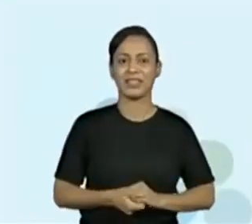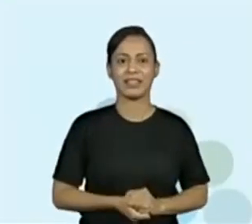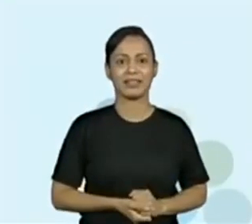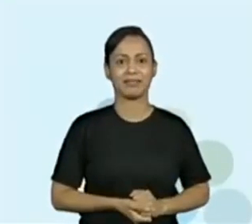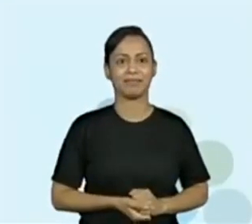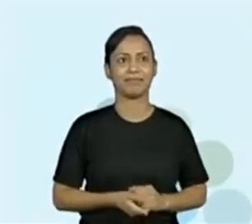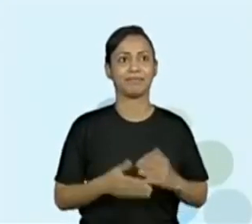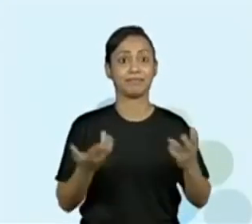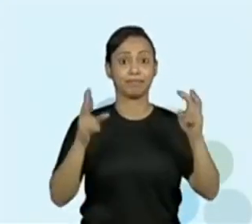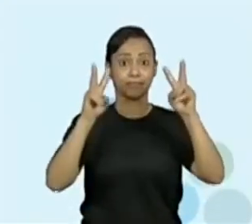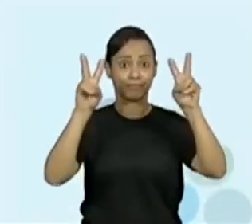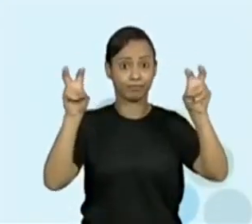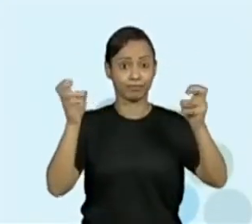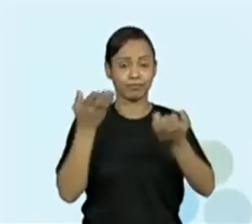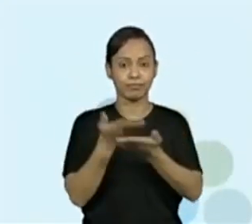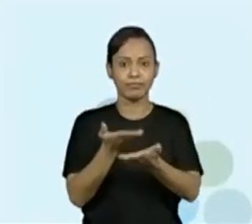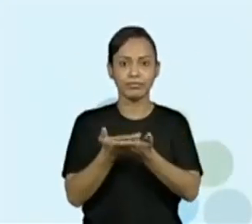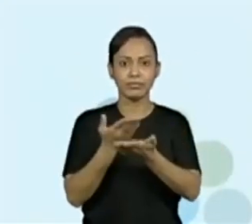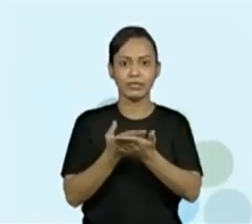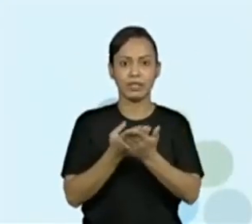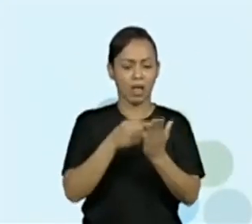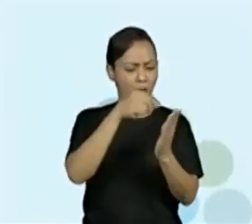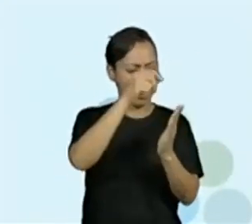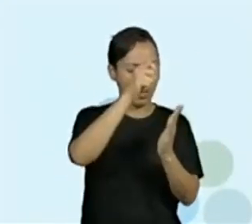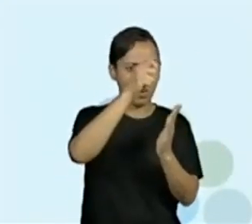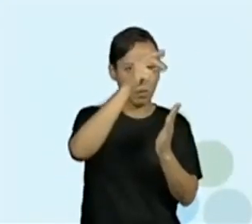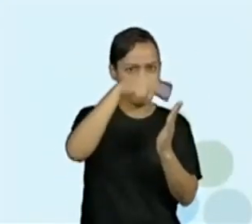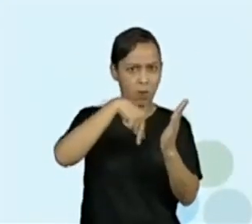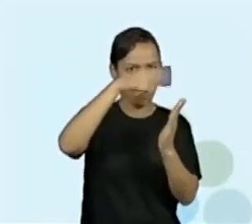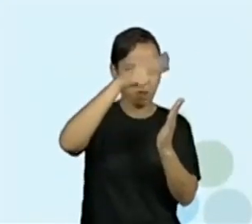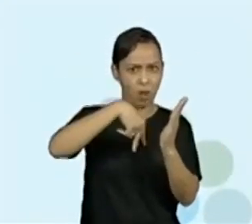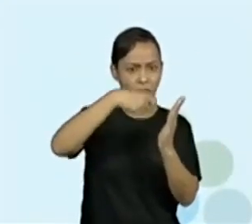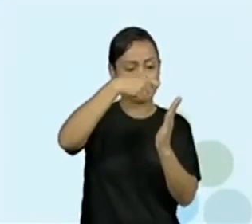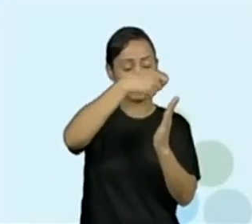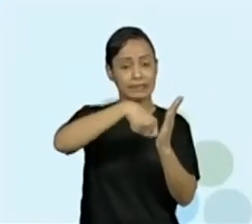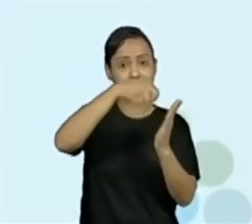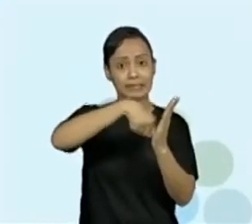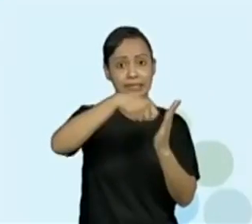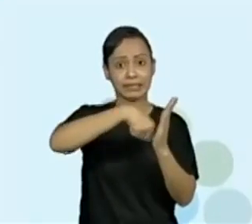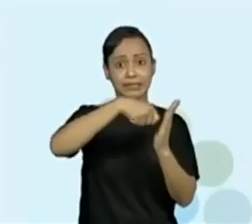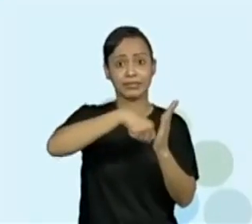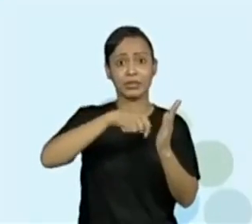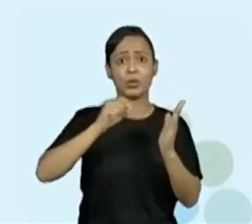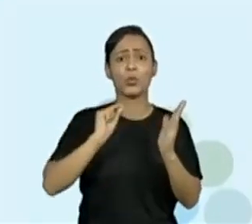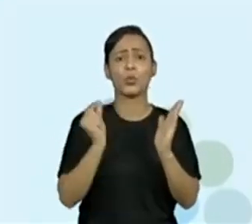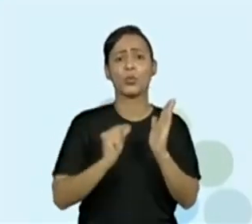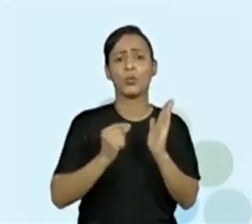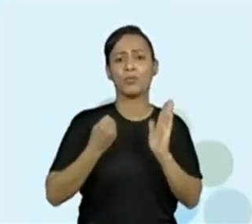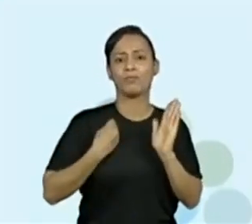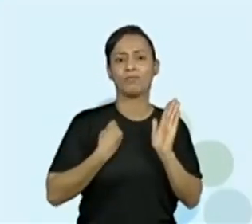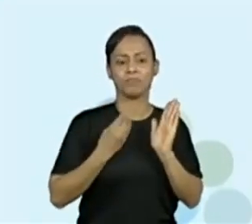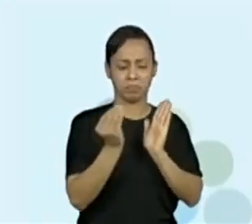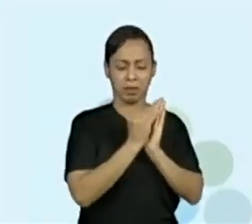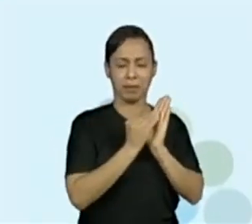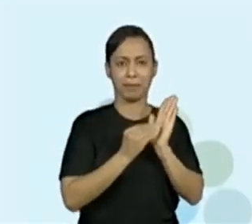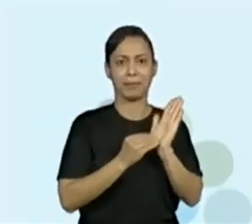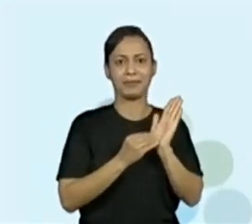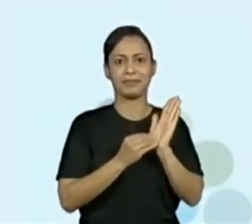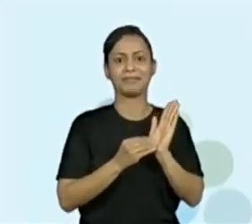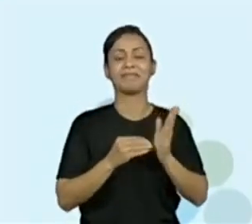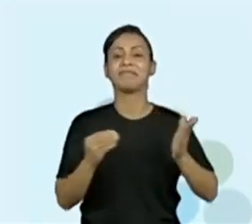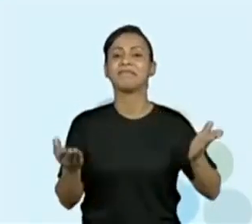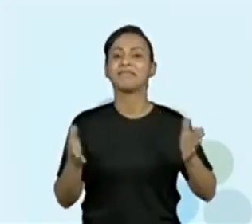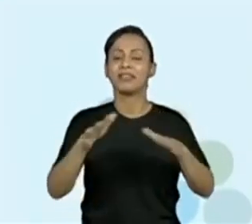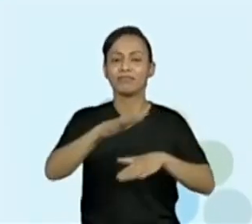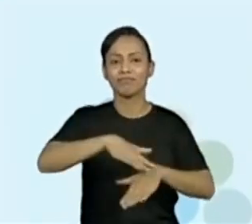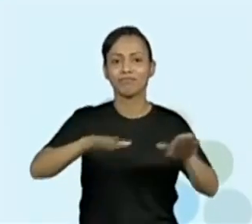Olha só o título da nossa aula. Ler e escrever números. Muito bem. A disciplina matemática para a turma aí do segundo